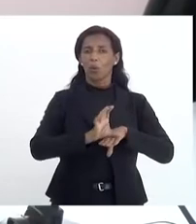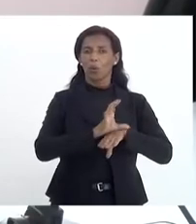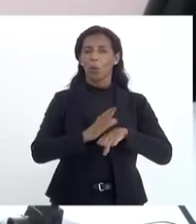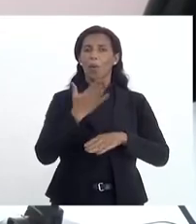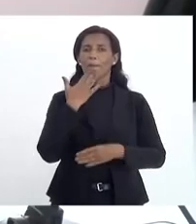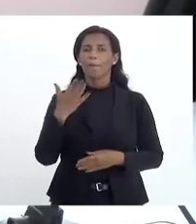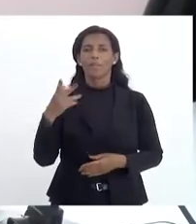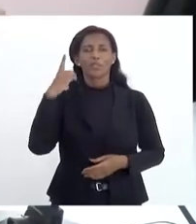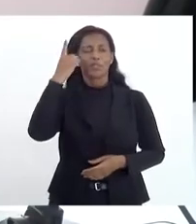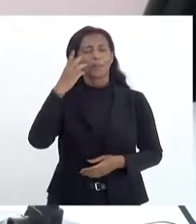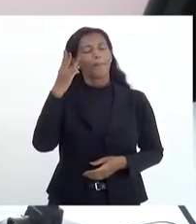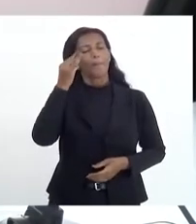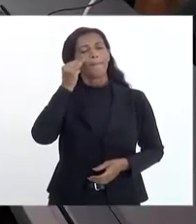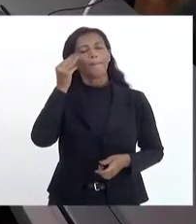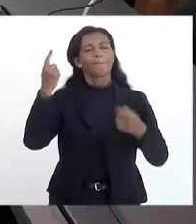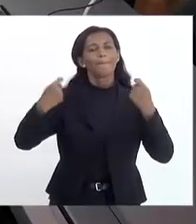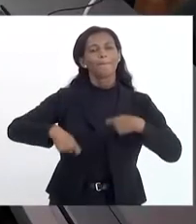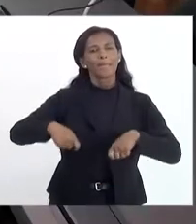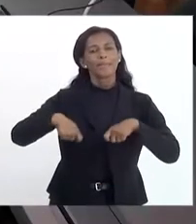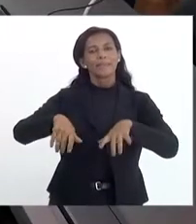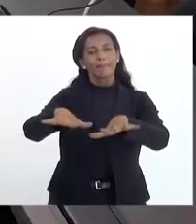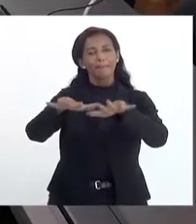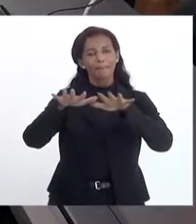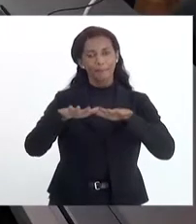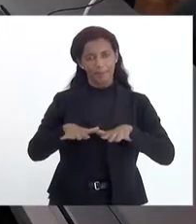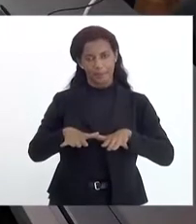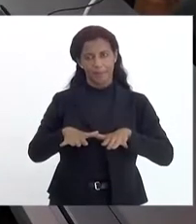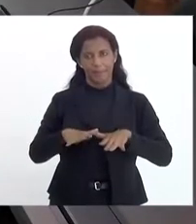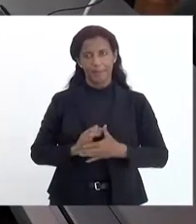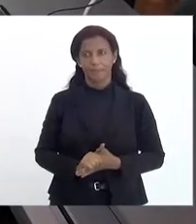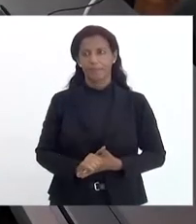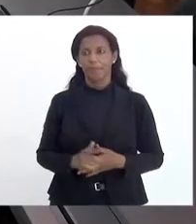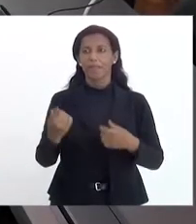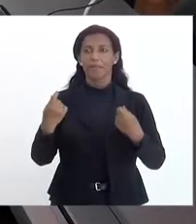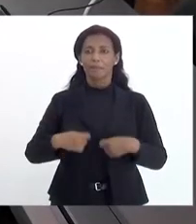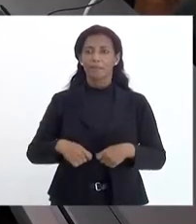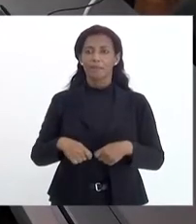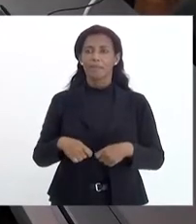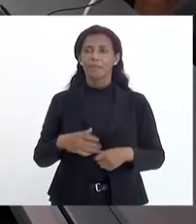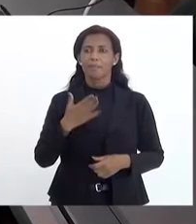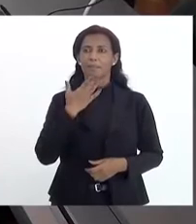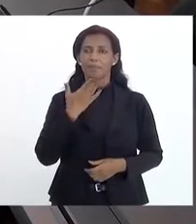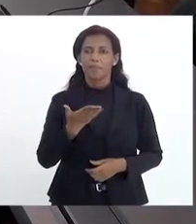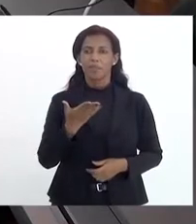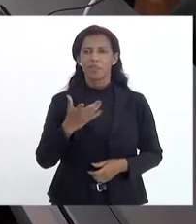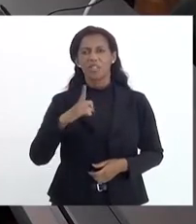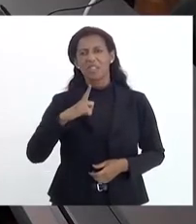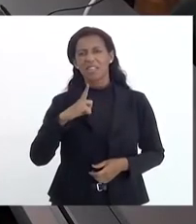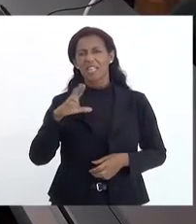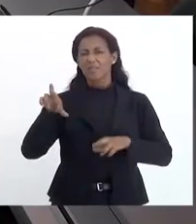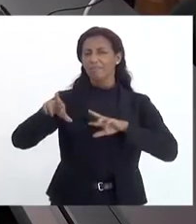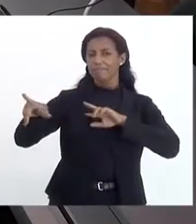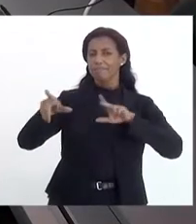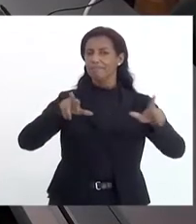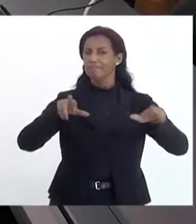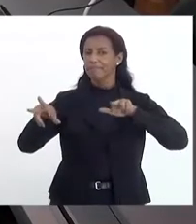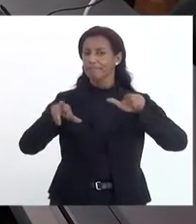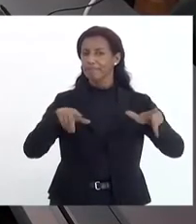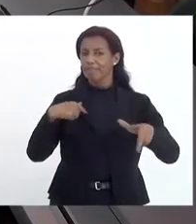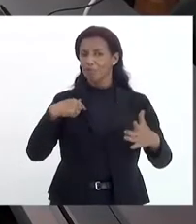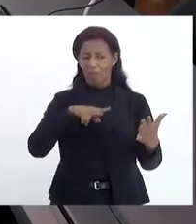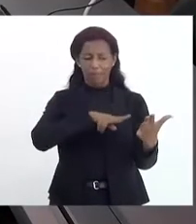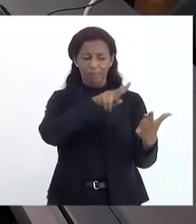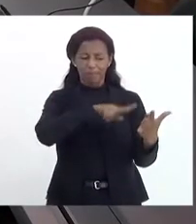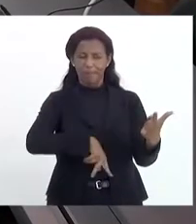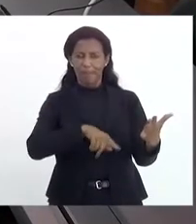deputada Mônica, eu acho que esse é um tema que precisa ir para o plenário. Eu acho que eu queria pedir a Vossa Excelência. Tem divergências, eu dei uma olhada